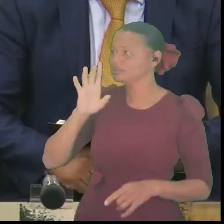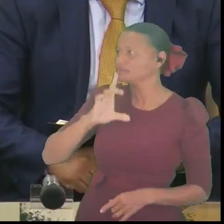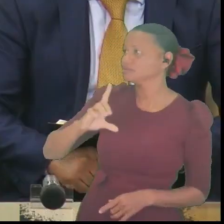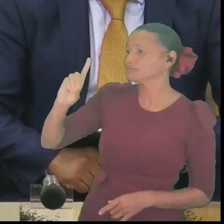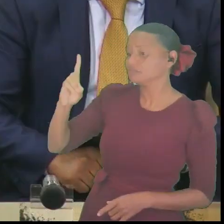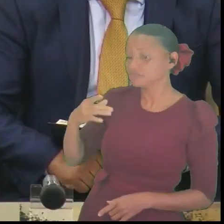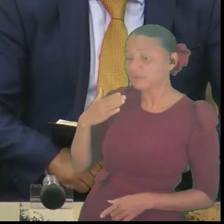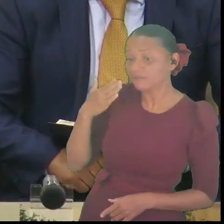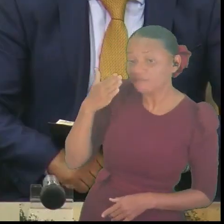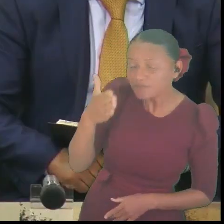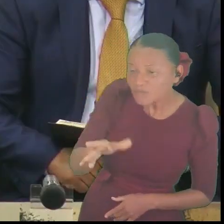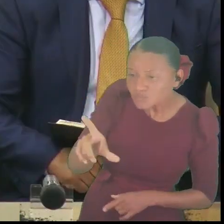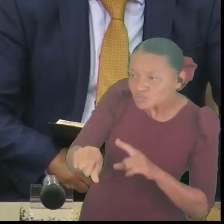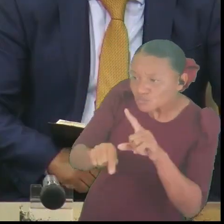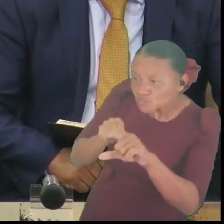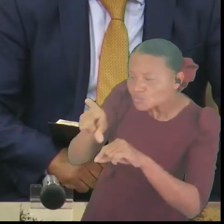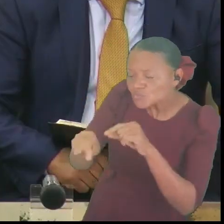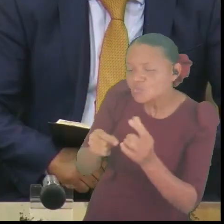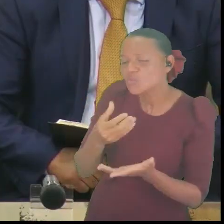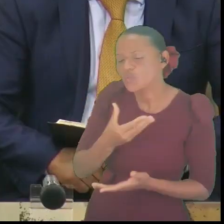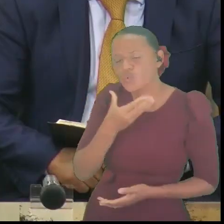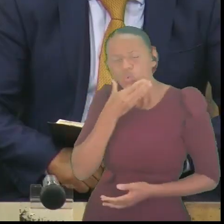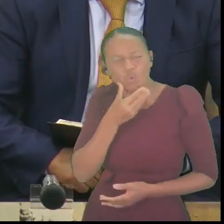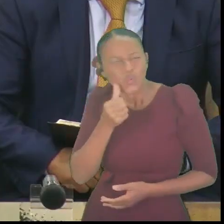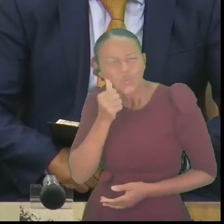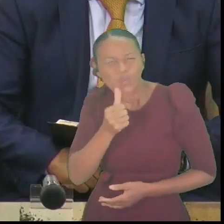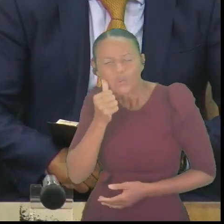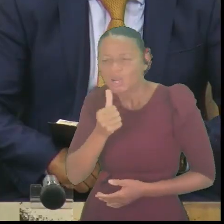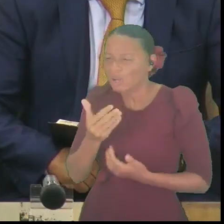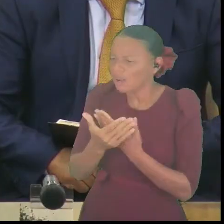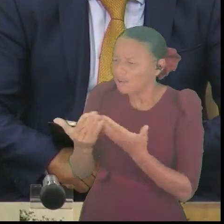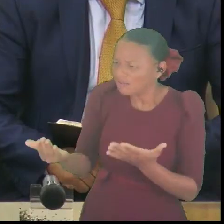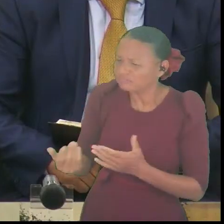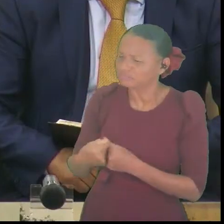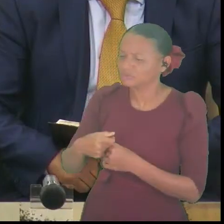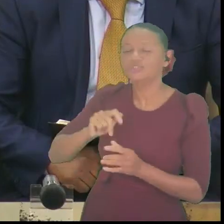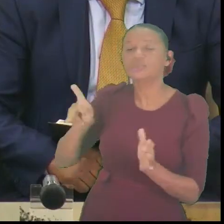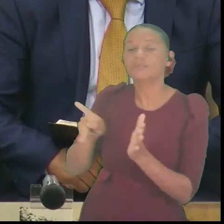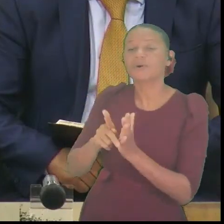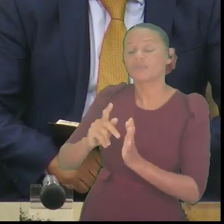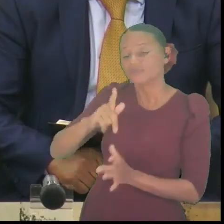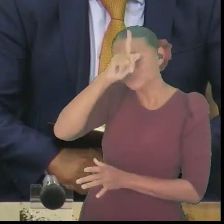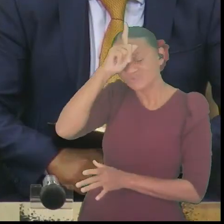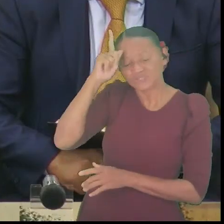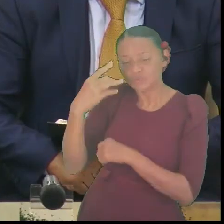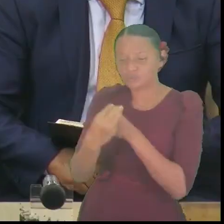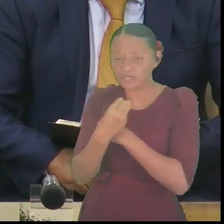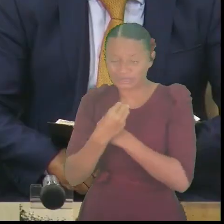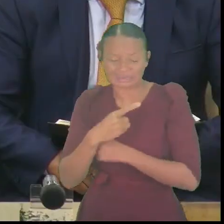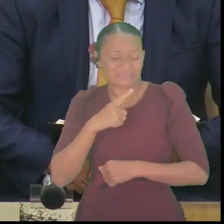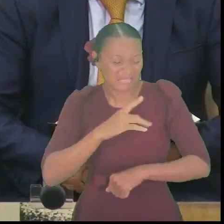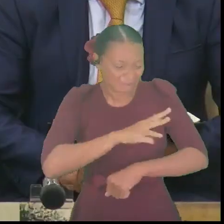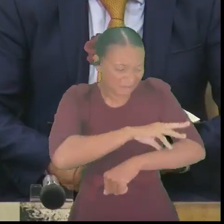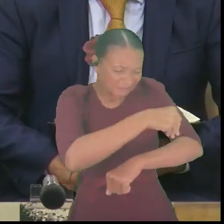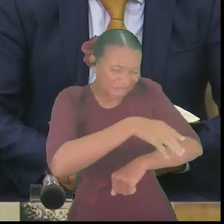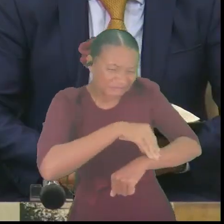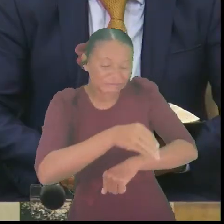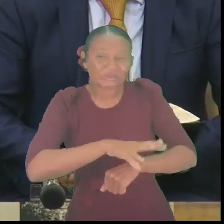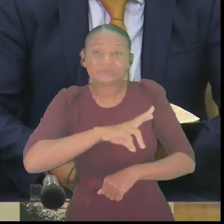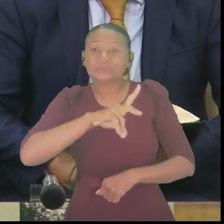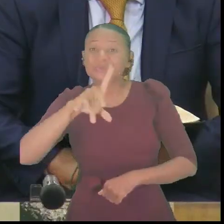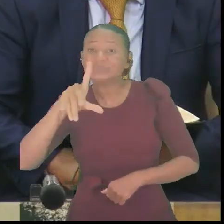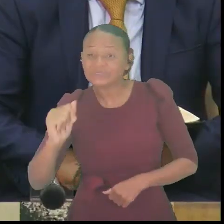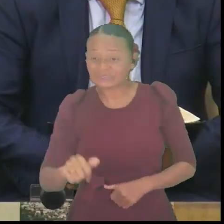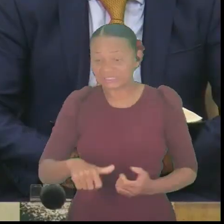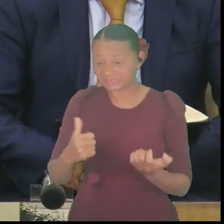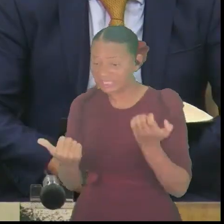em Sarepta e escolheu uma viúva gentia para poder cuidar dele. Disse também que haviam muitos leprosos em Israel nos dias de Eliseu,